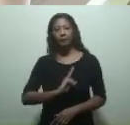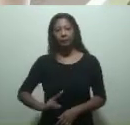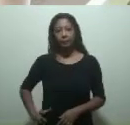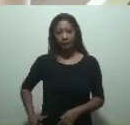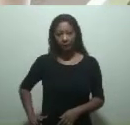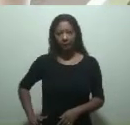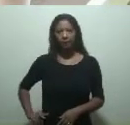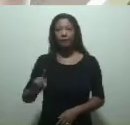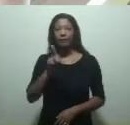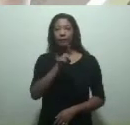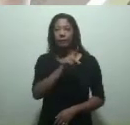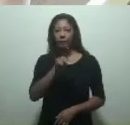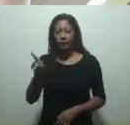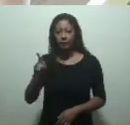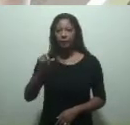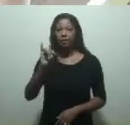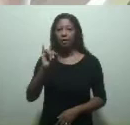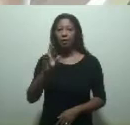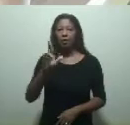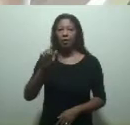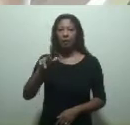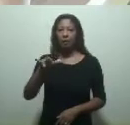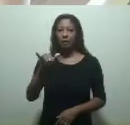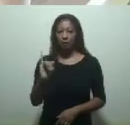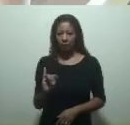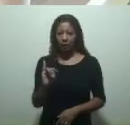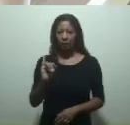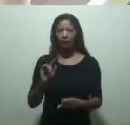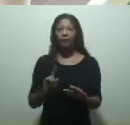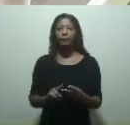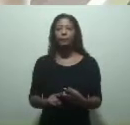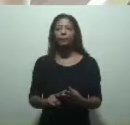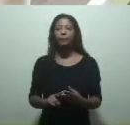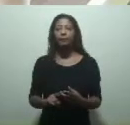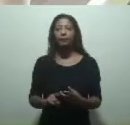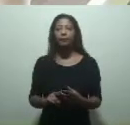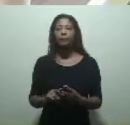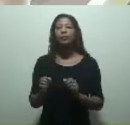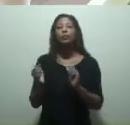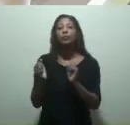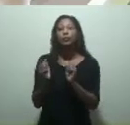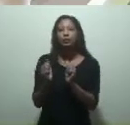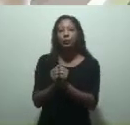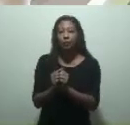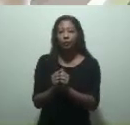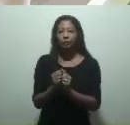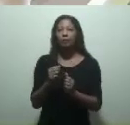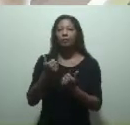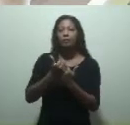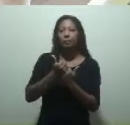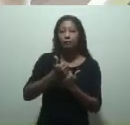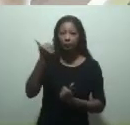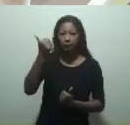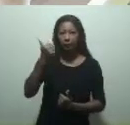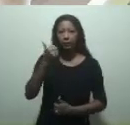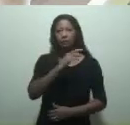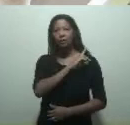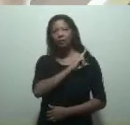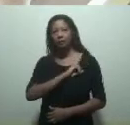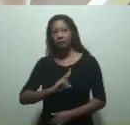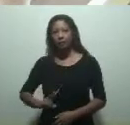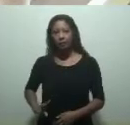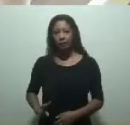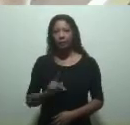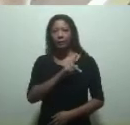senhor presidente Irani Guedes de Medeiros, ladeado pelo vice-presidente Rogério César Santiago e pela